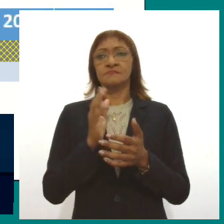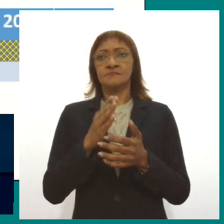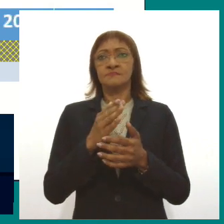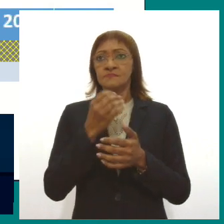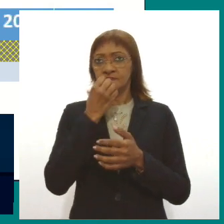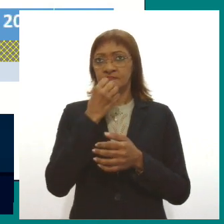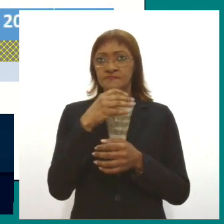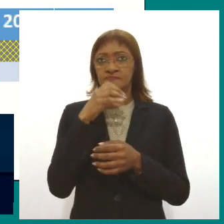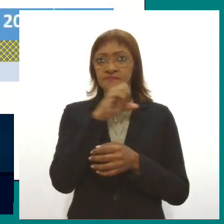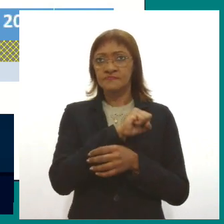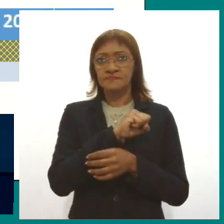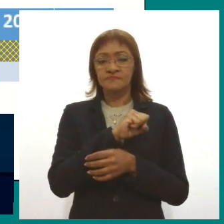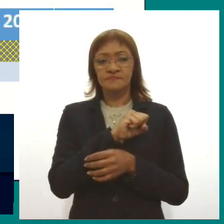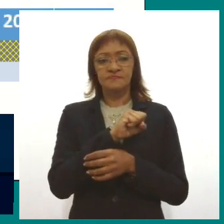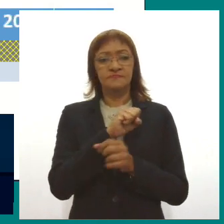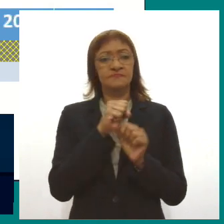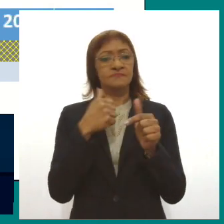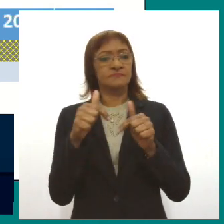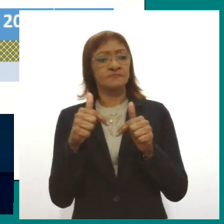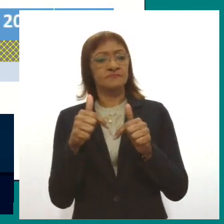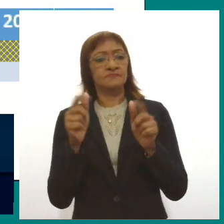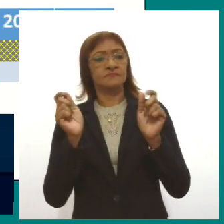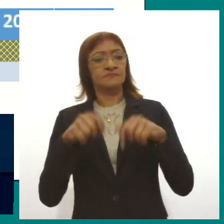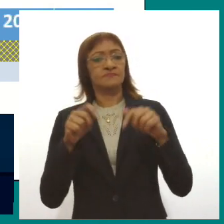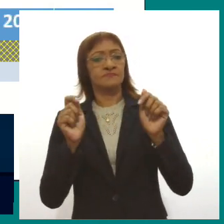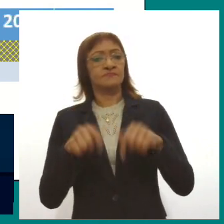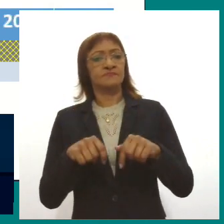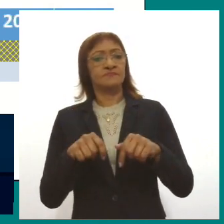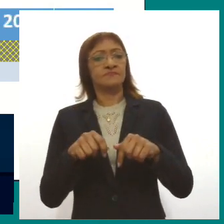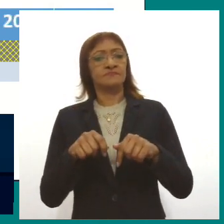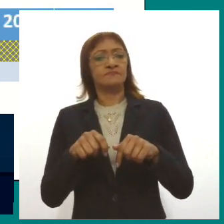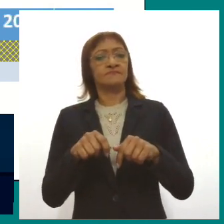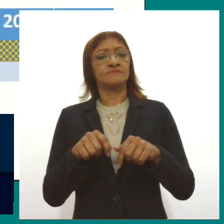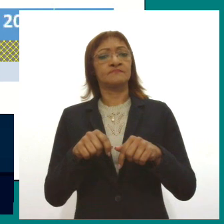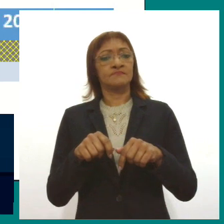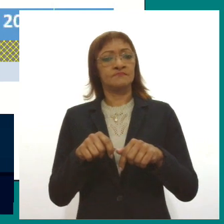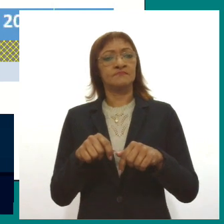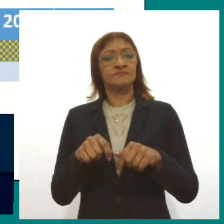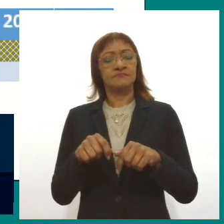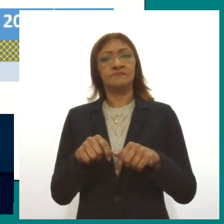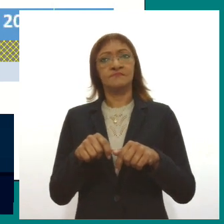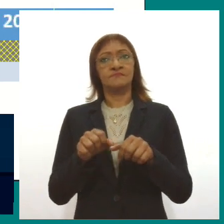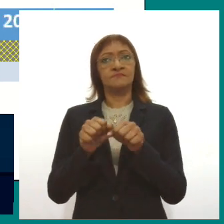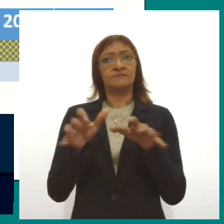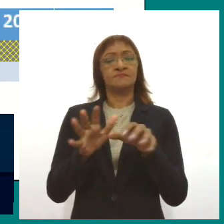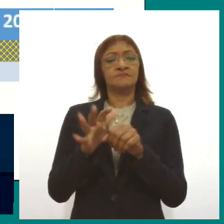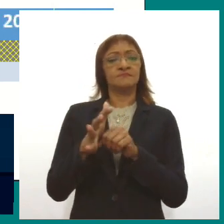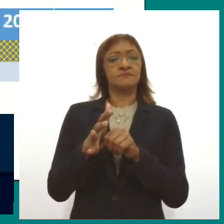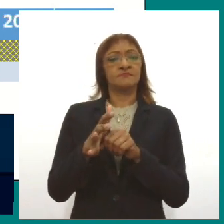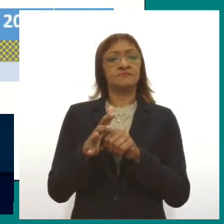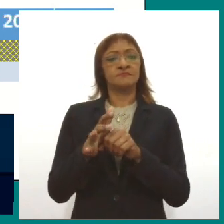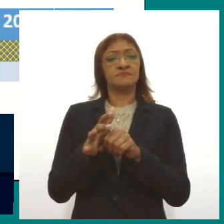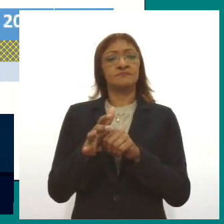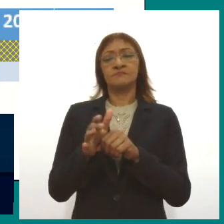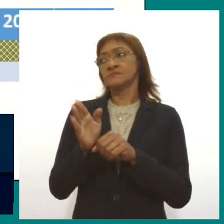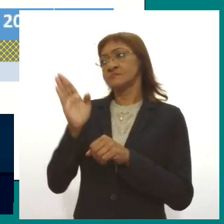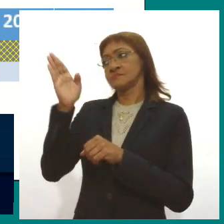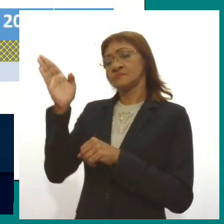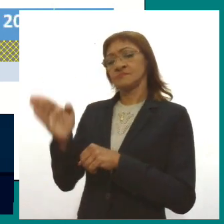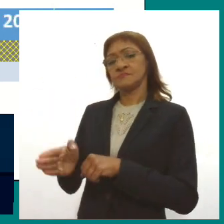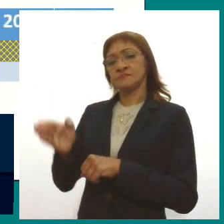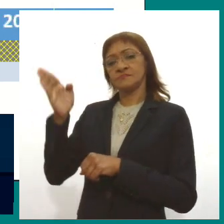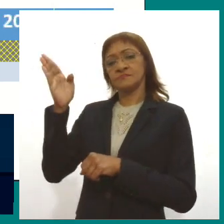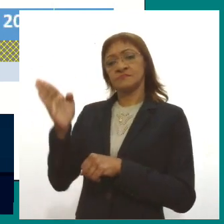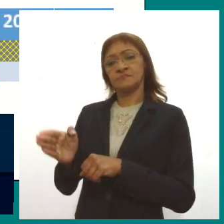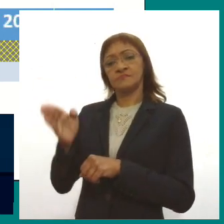processo. Então, se é que podemos falar em alguma coisa positiva aí diante dessa pandemia, esse pelo menos eu registro como